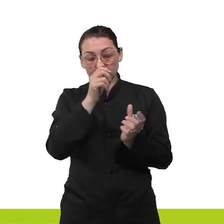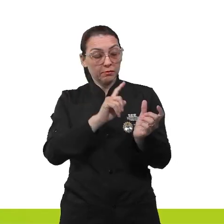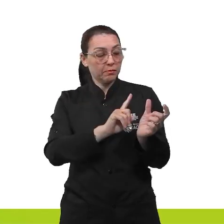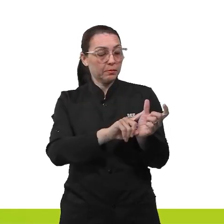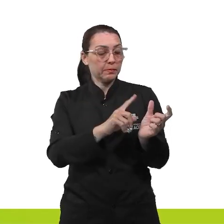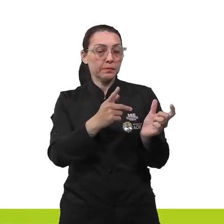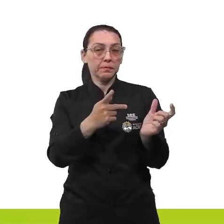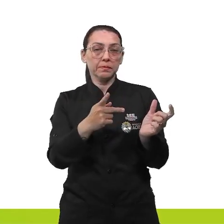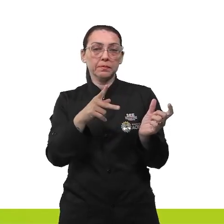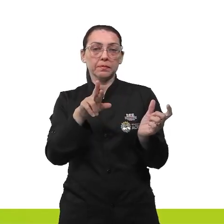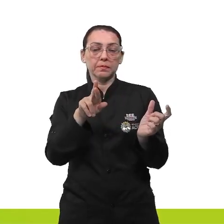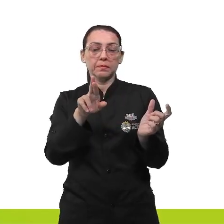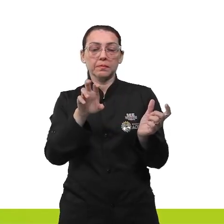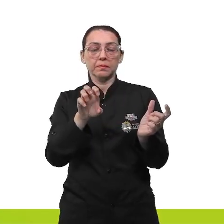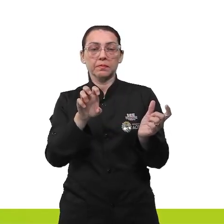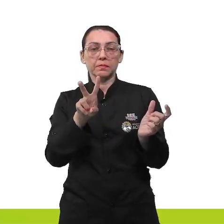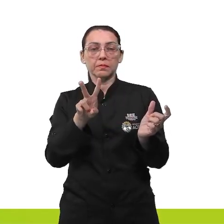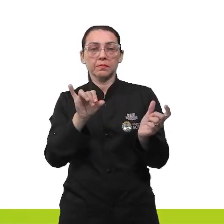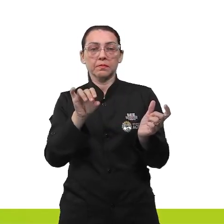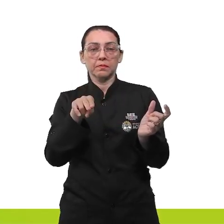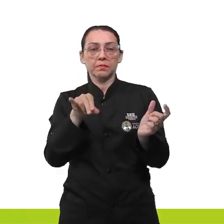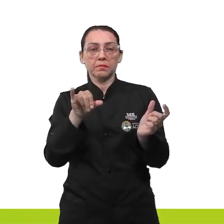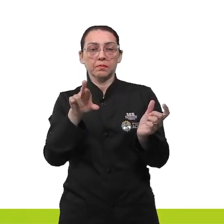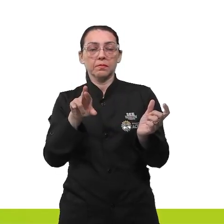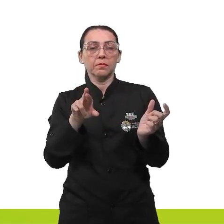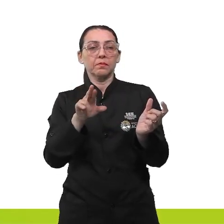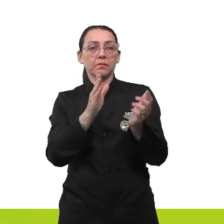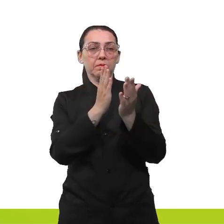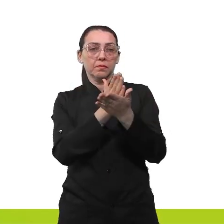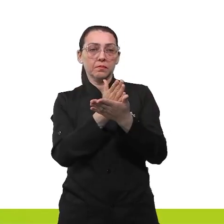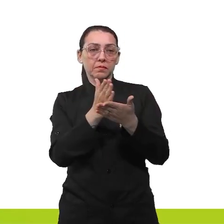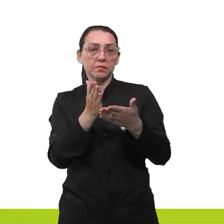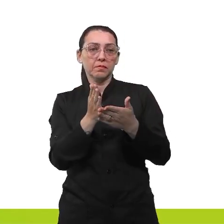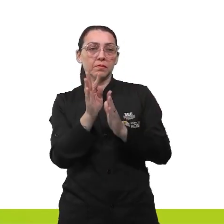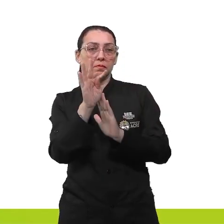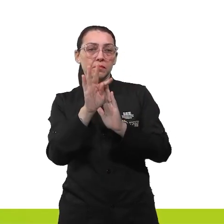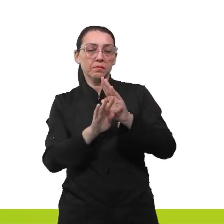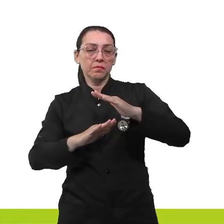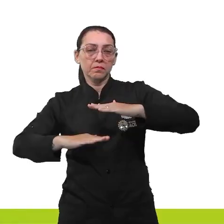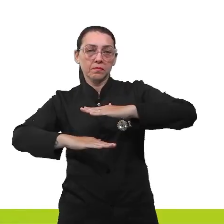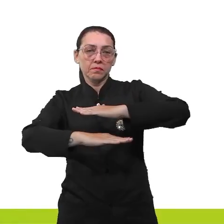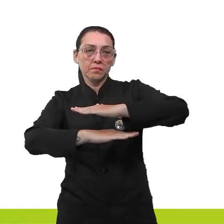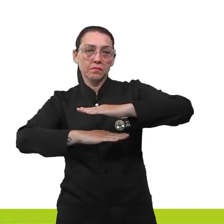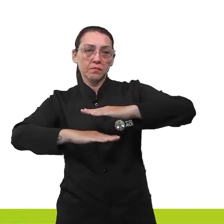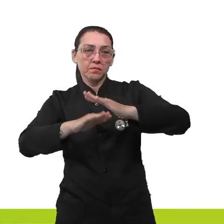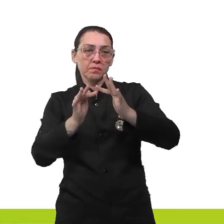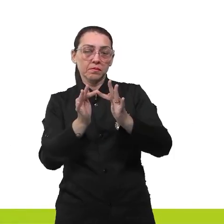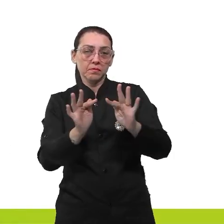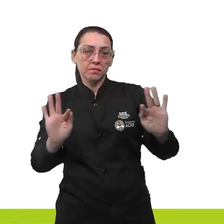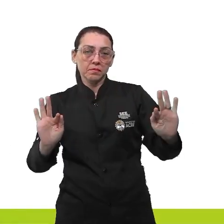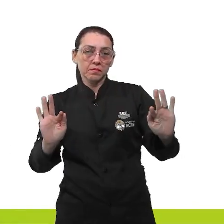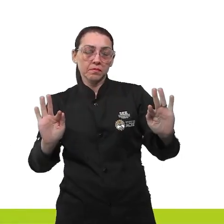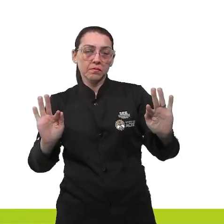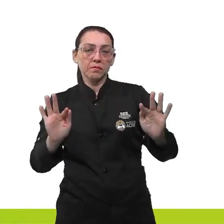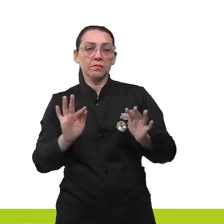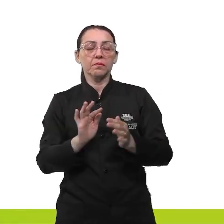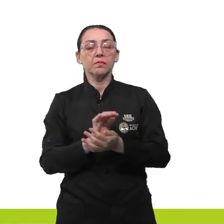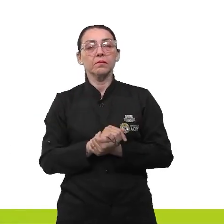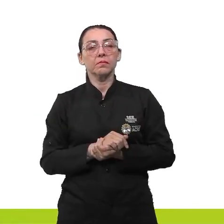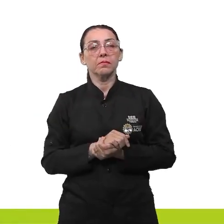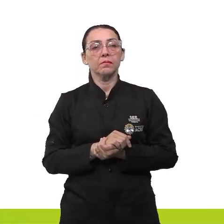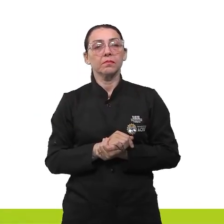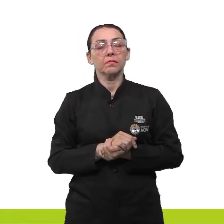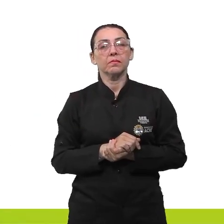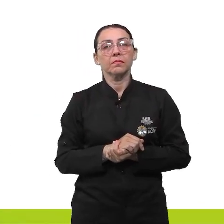prevenir, tem logo no início e tem logo ali também no texto abaixo dessas frases impactantes aí. Então,